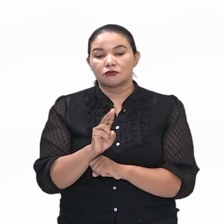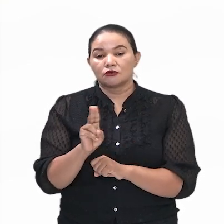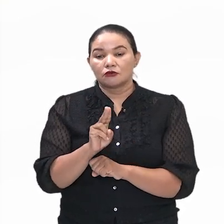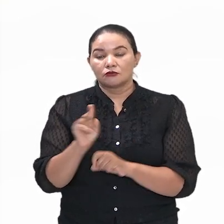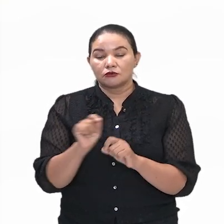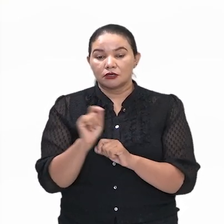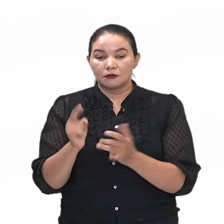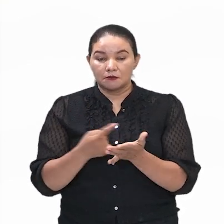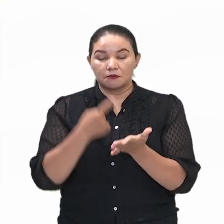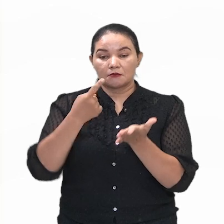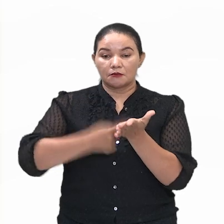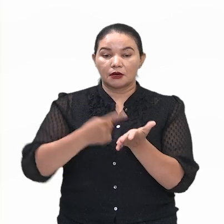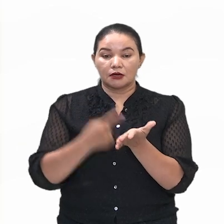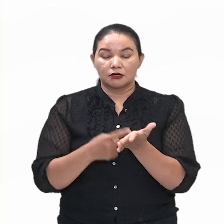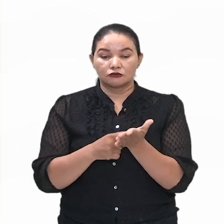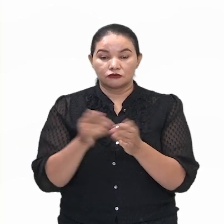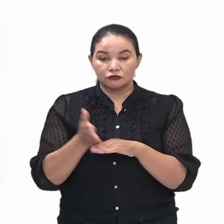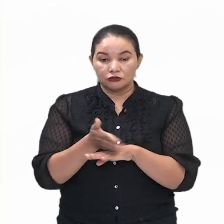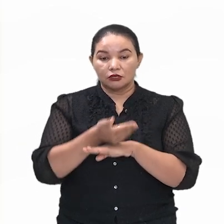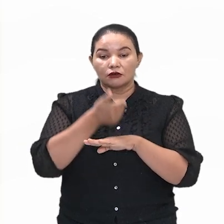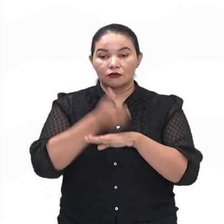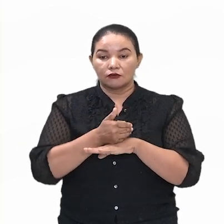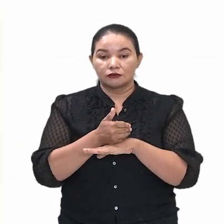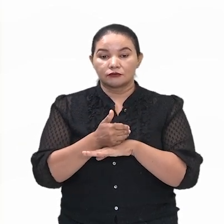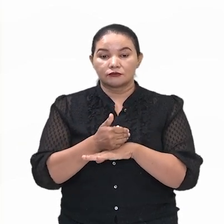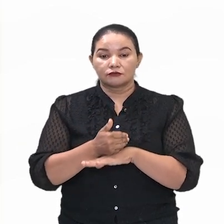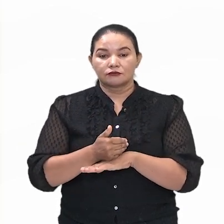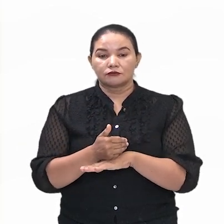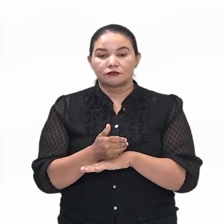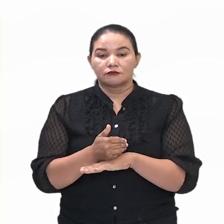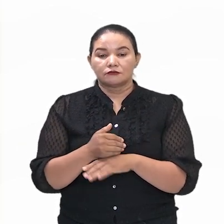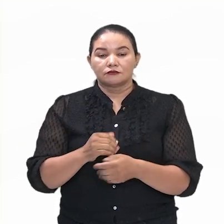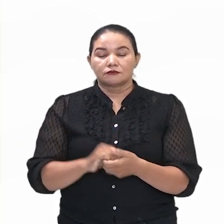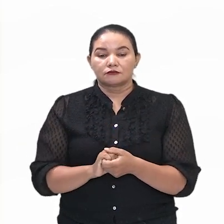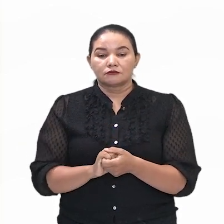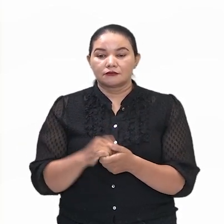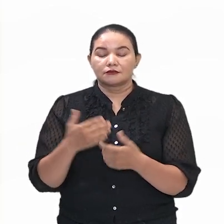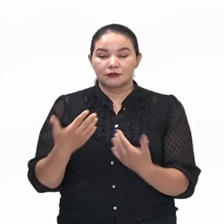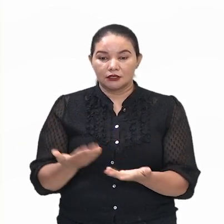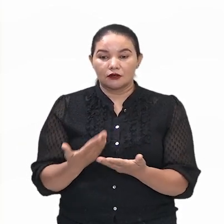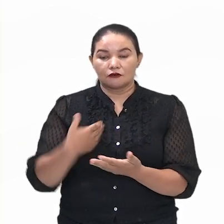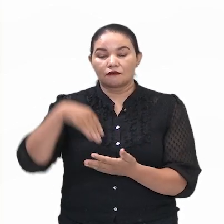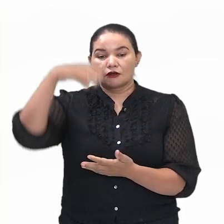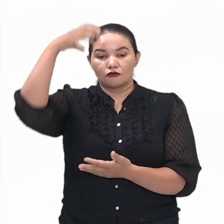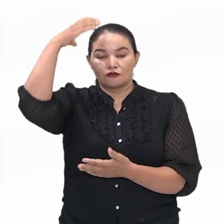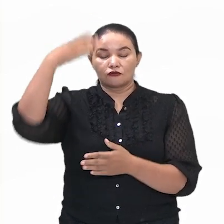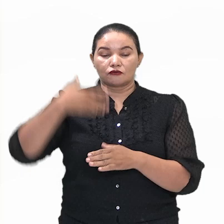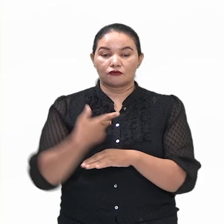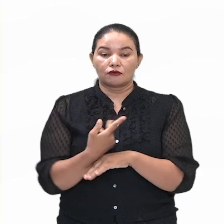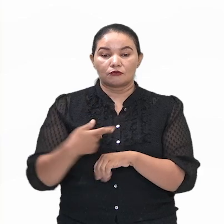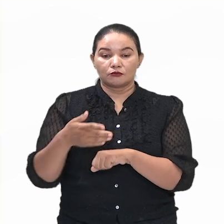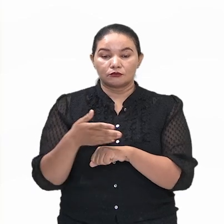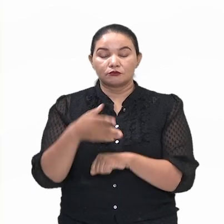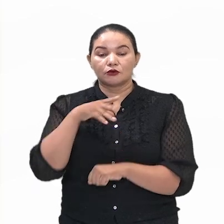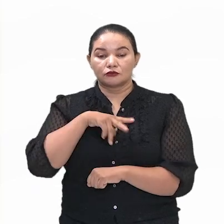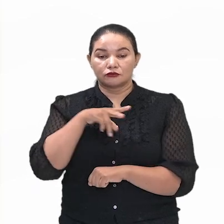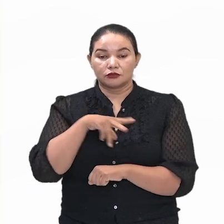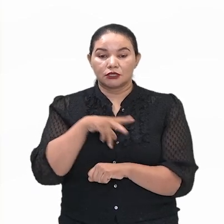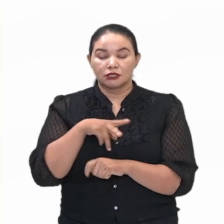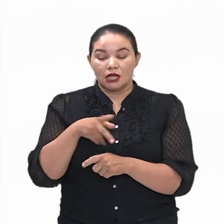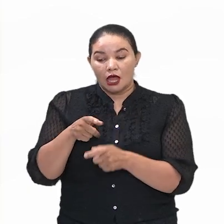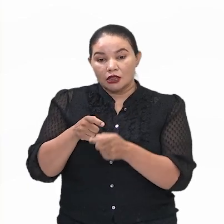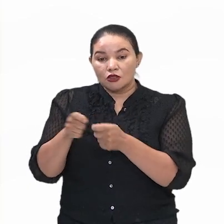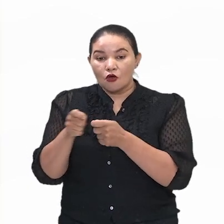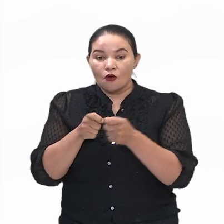pacto colonial. Então, a coroa portuguesa ela vai justamente controlar essa produção, ela